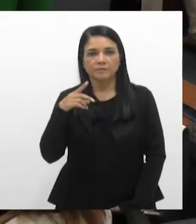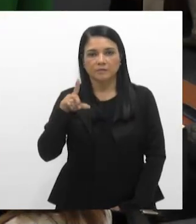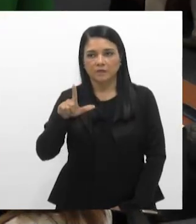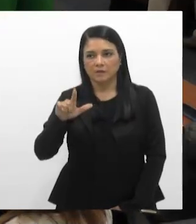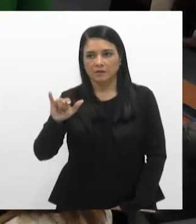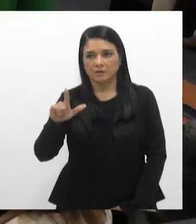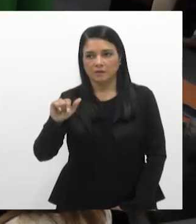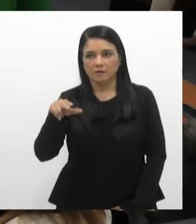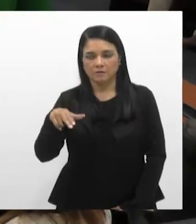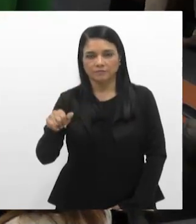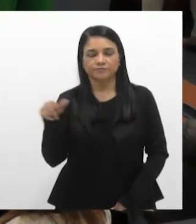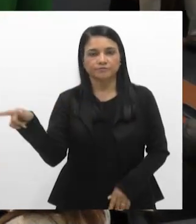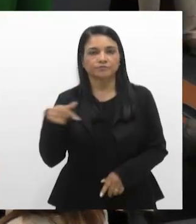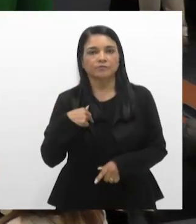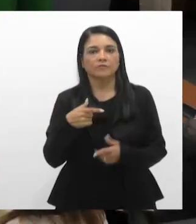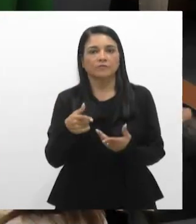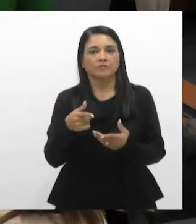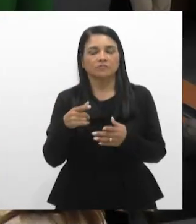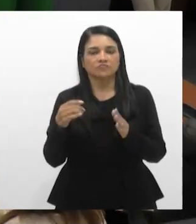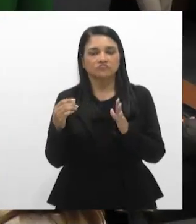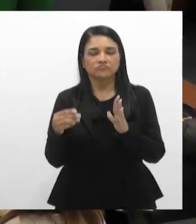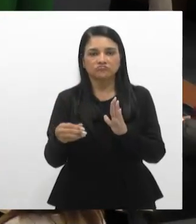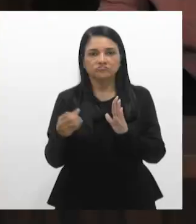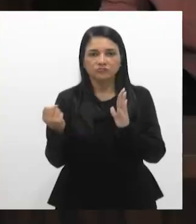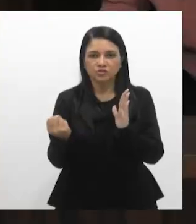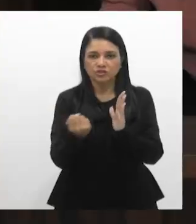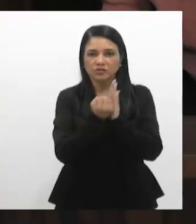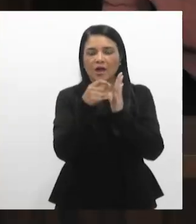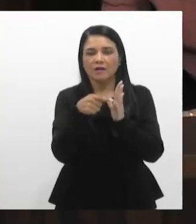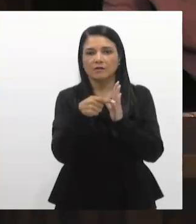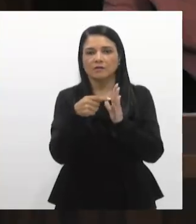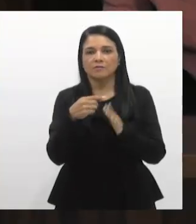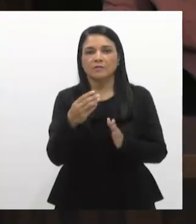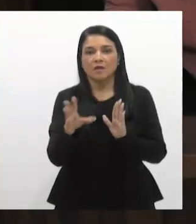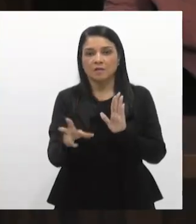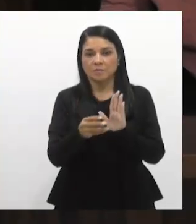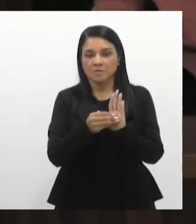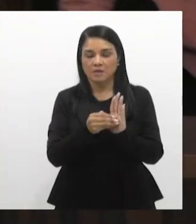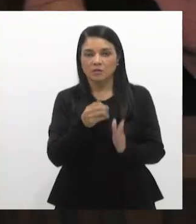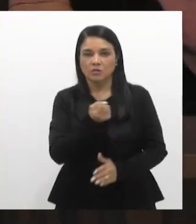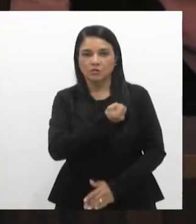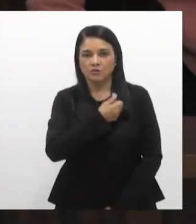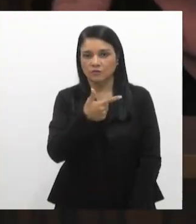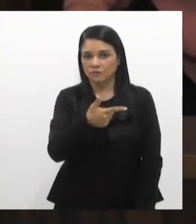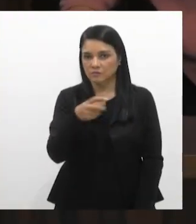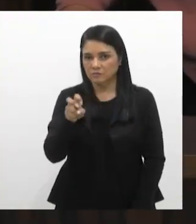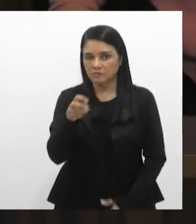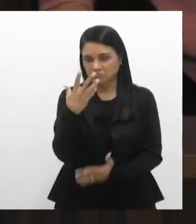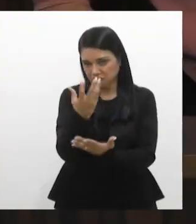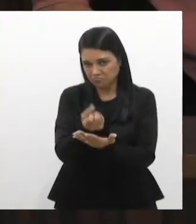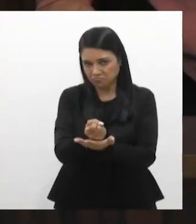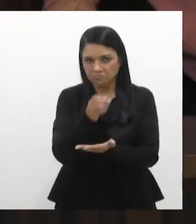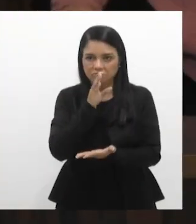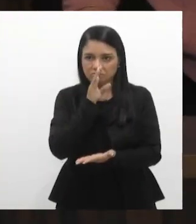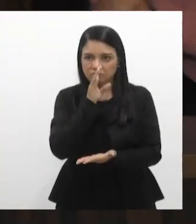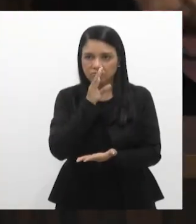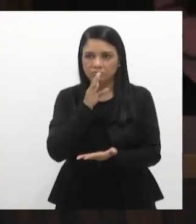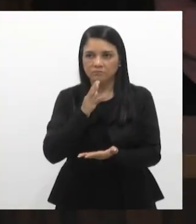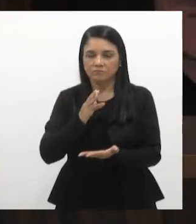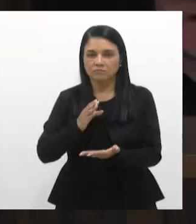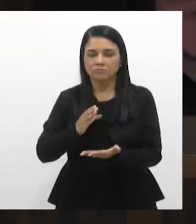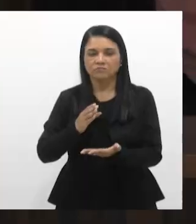Em votação, requerimento de destaque para a emenda número 25. Senhores que aprovam, permaneçam como